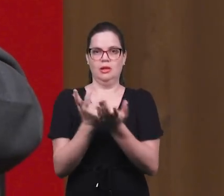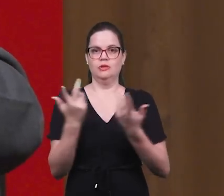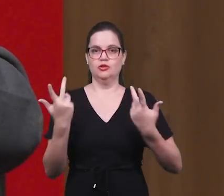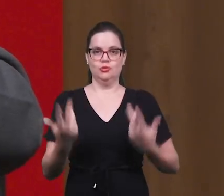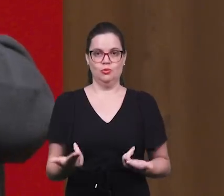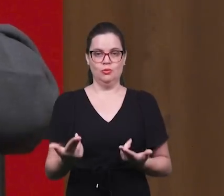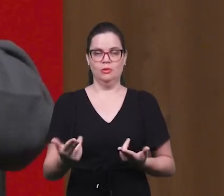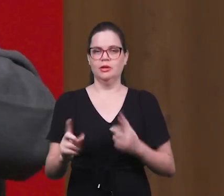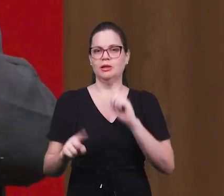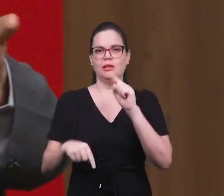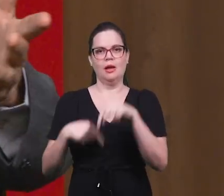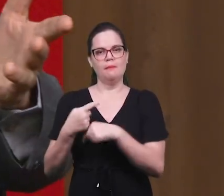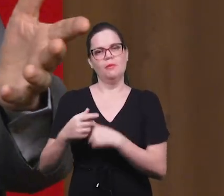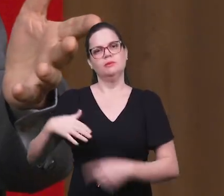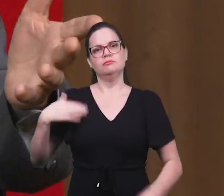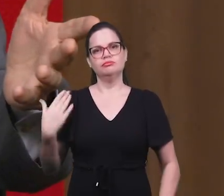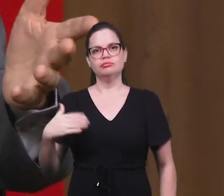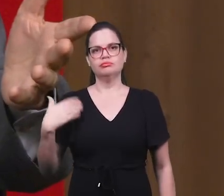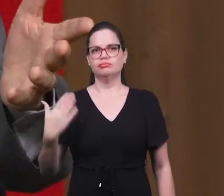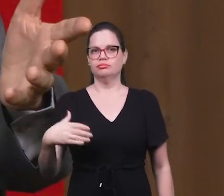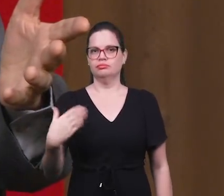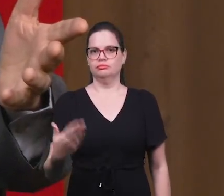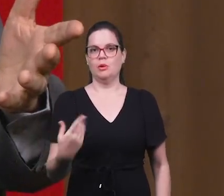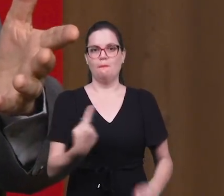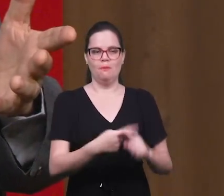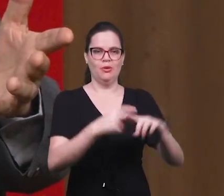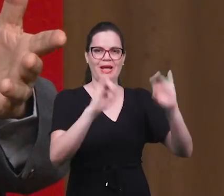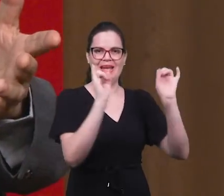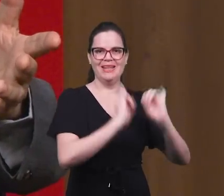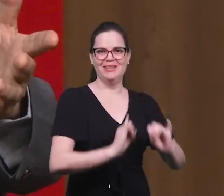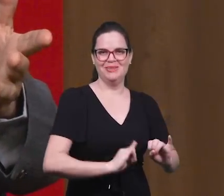tempo, eles estão vindo do paganismo.